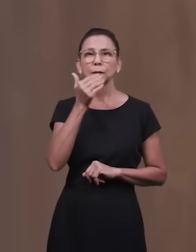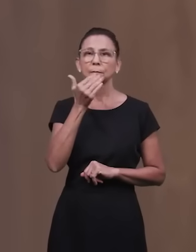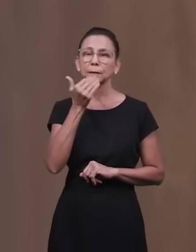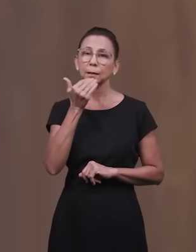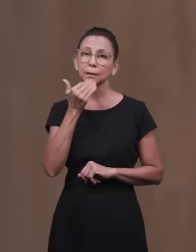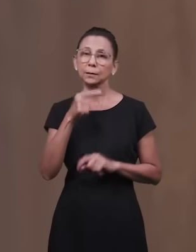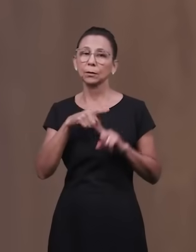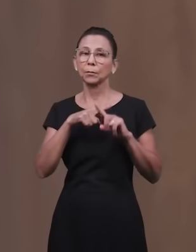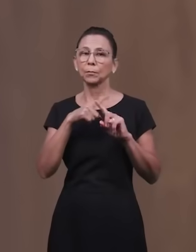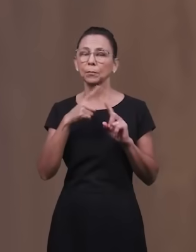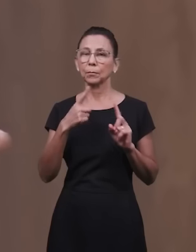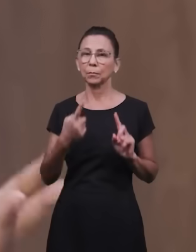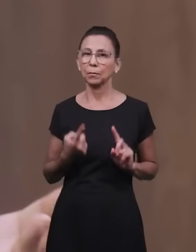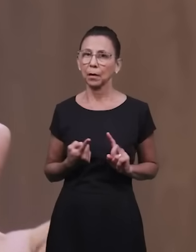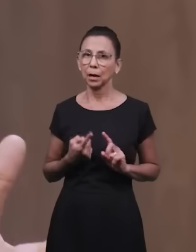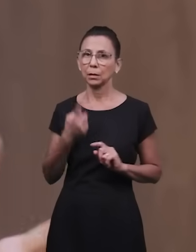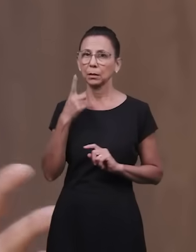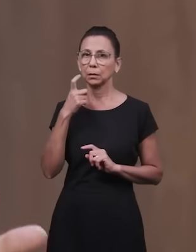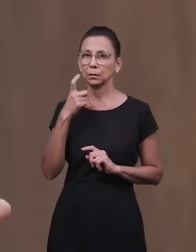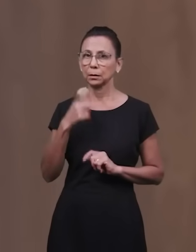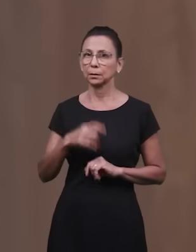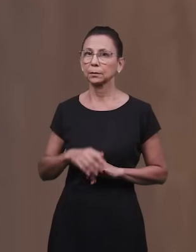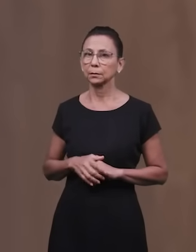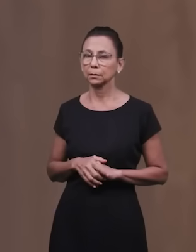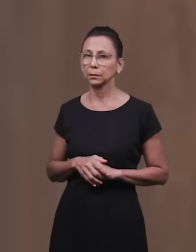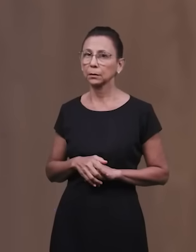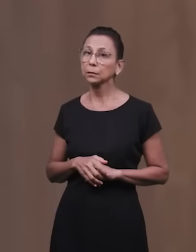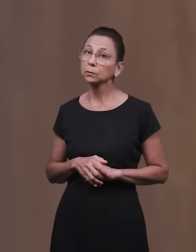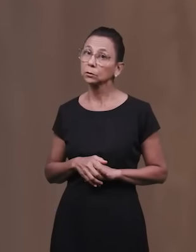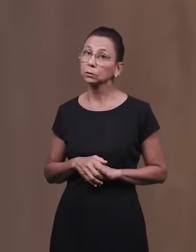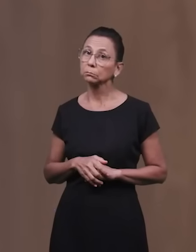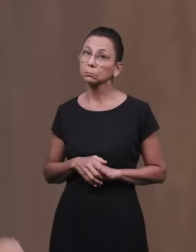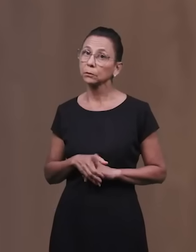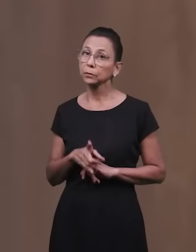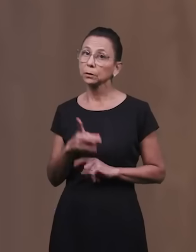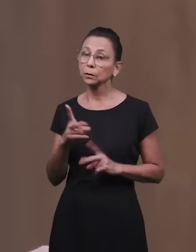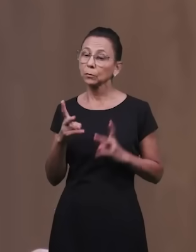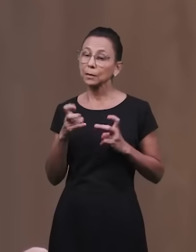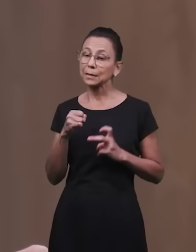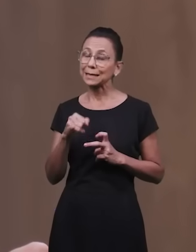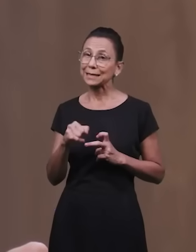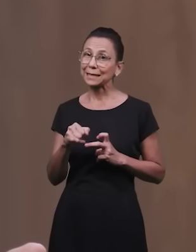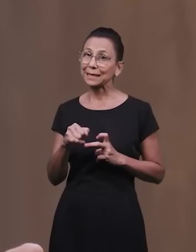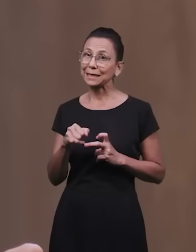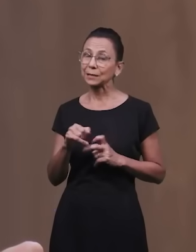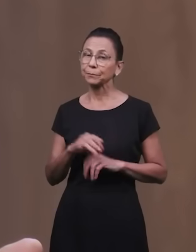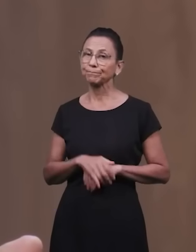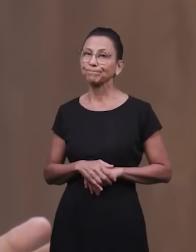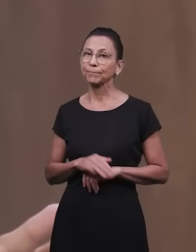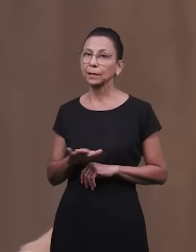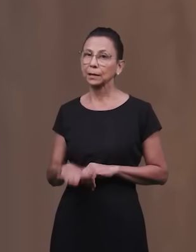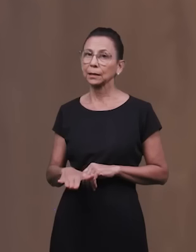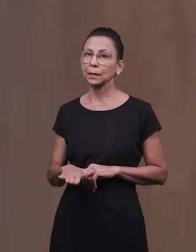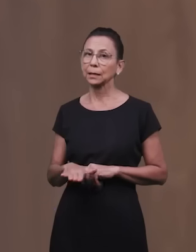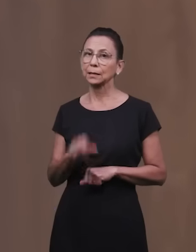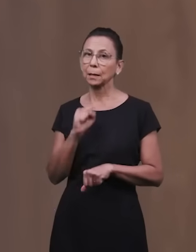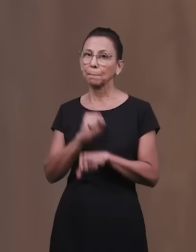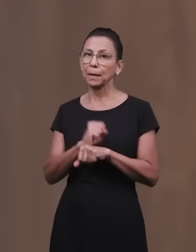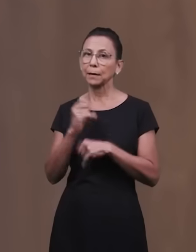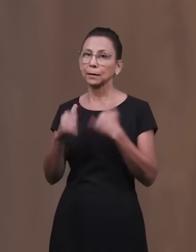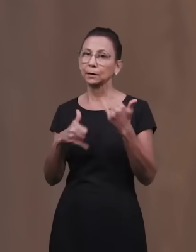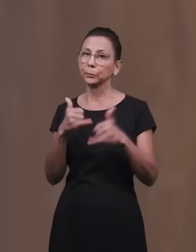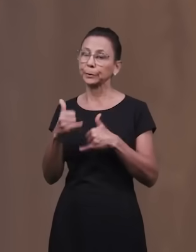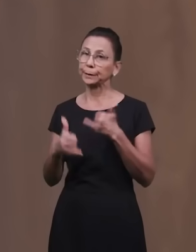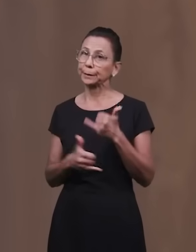Agora, o mais interessante e precisa chamar a atenção de quem cuida é quando a criança para de brincar. Se ela parar